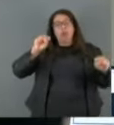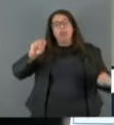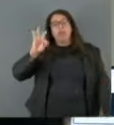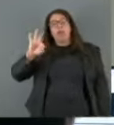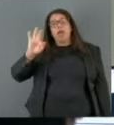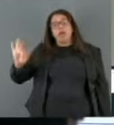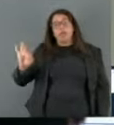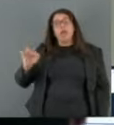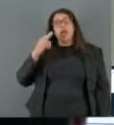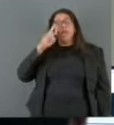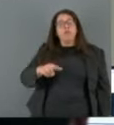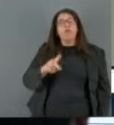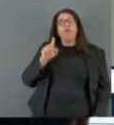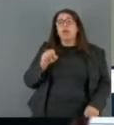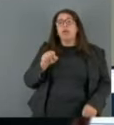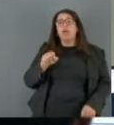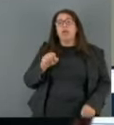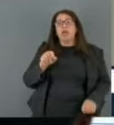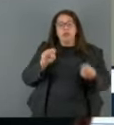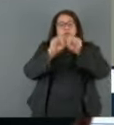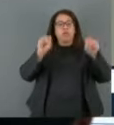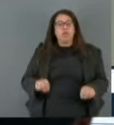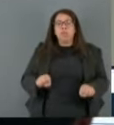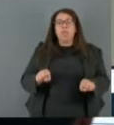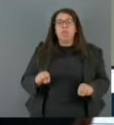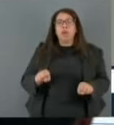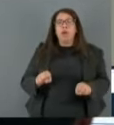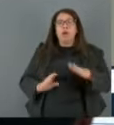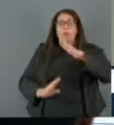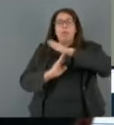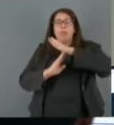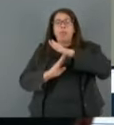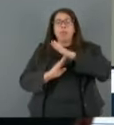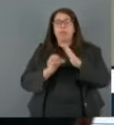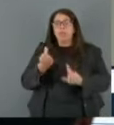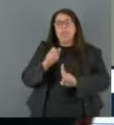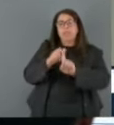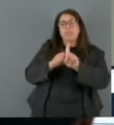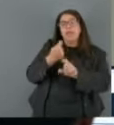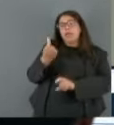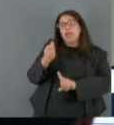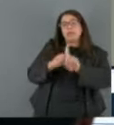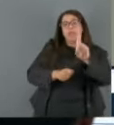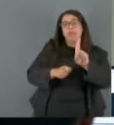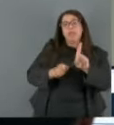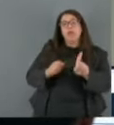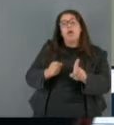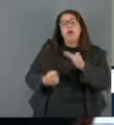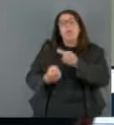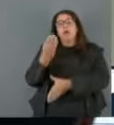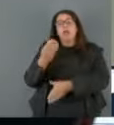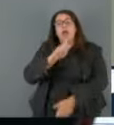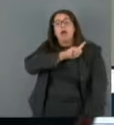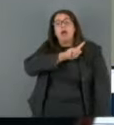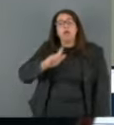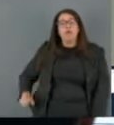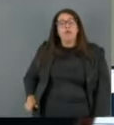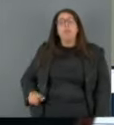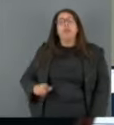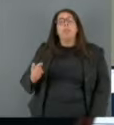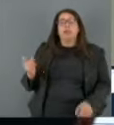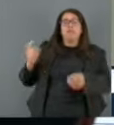347, considerou inconstitucional esse sistema e deu um prazo de 6 meses para o governo estabelecer um plano de recuperação